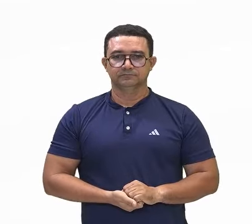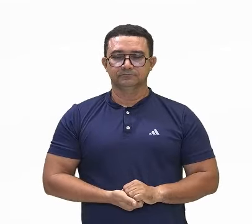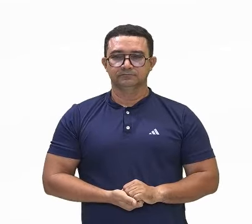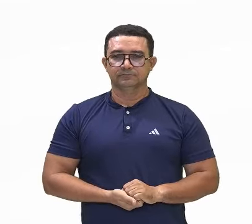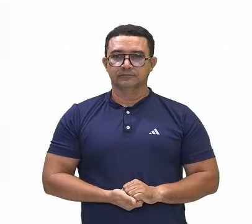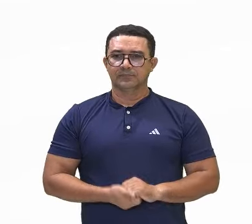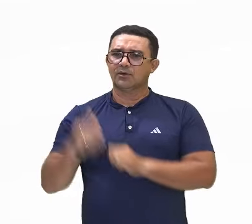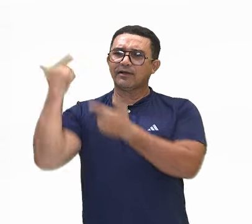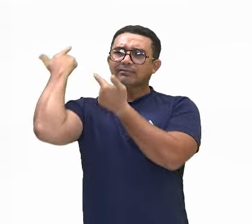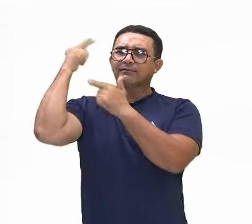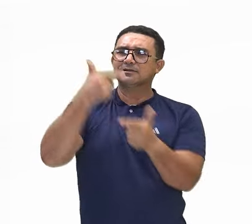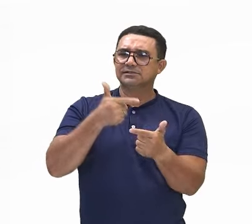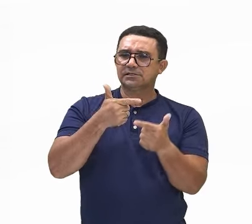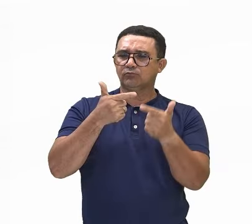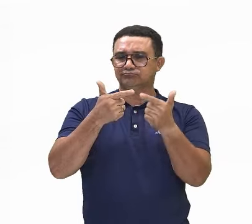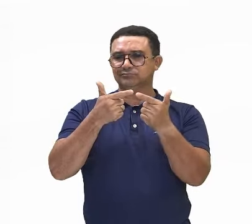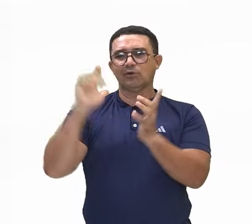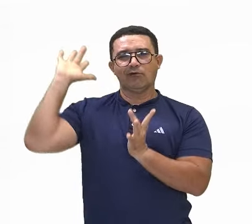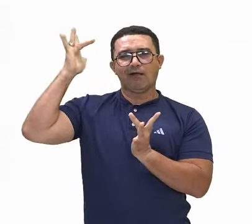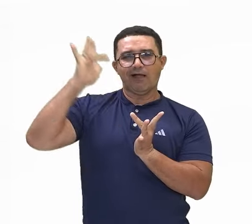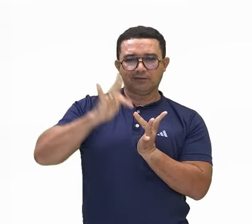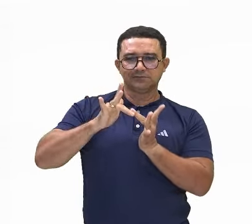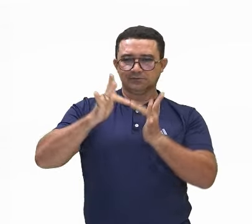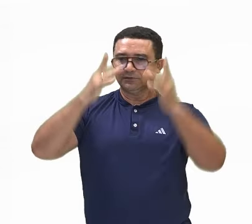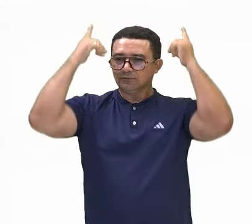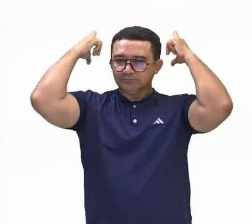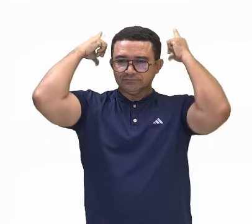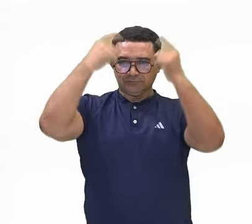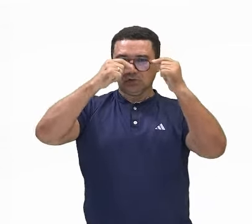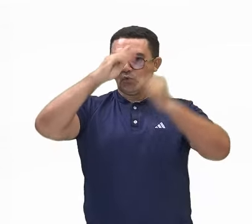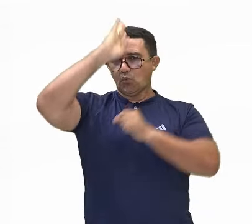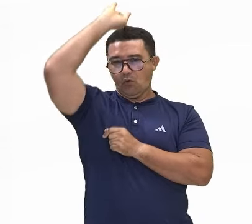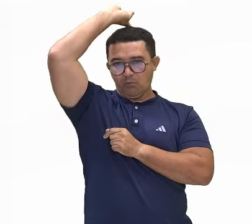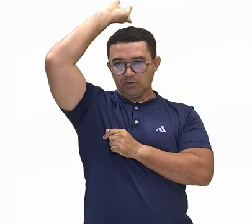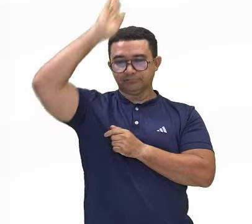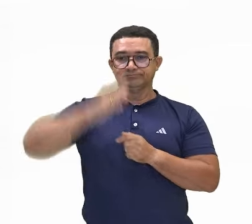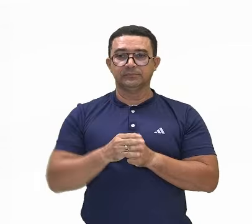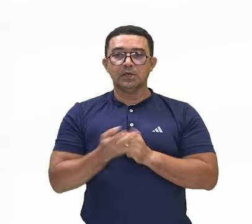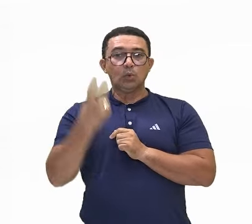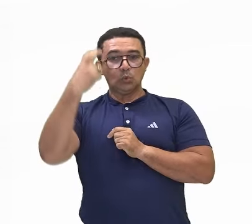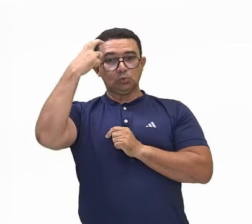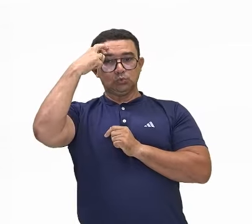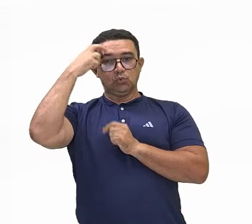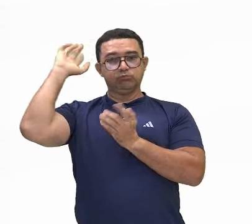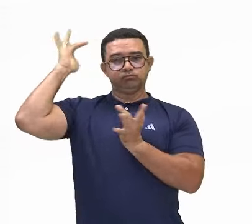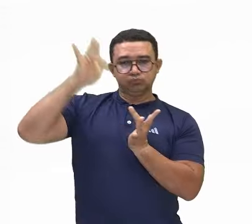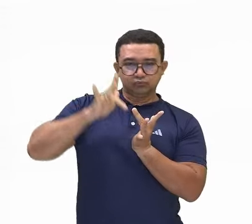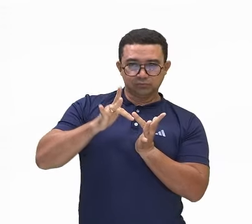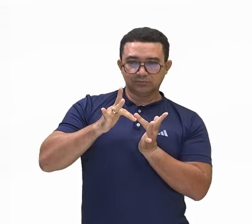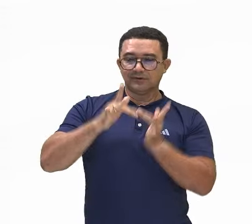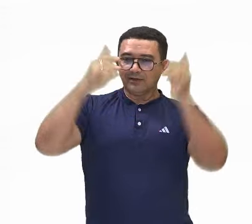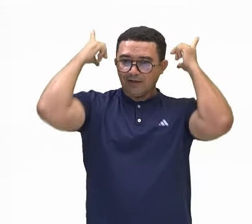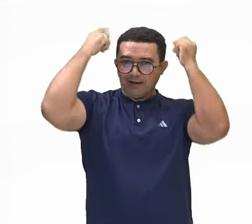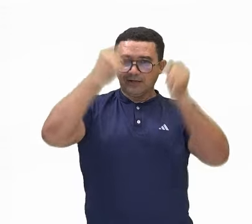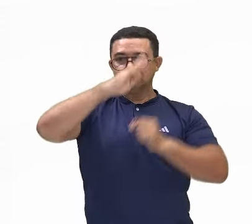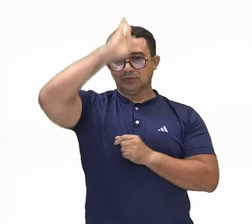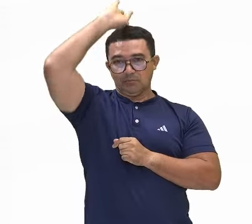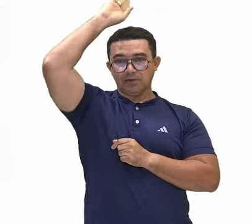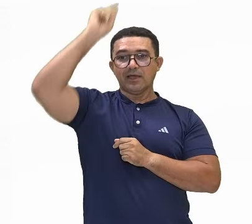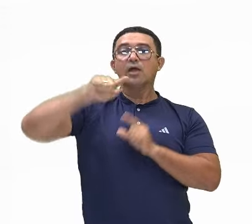Tradição clássica greco-romana. A cultura clássica greco-romana refere-se